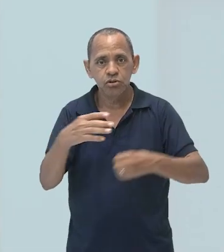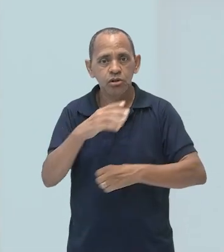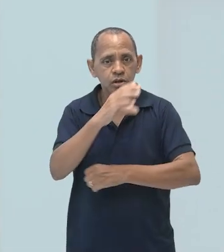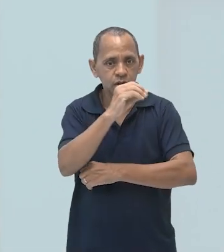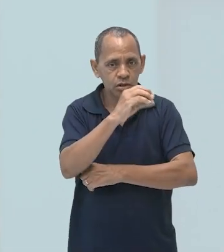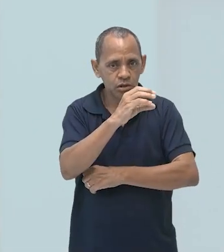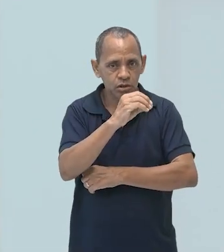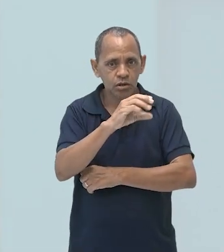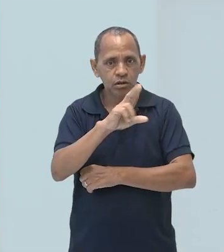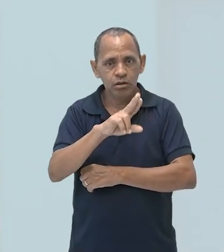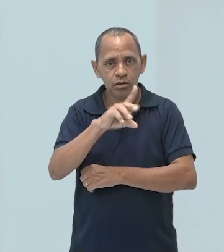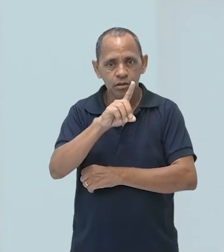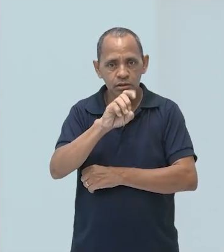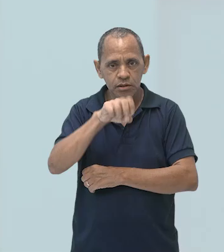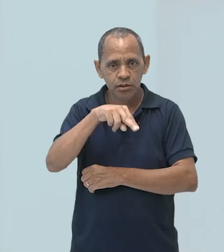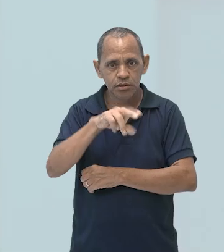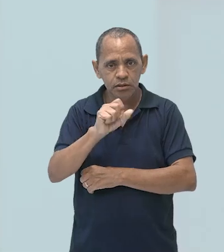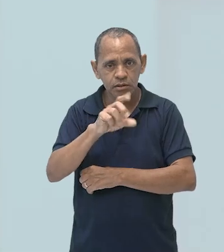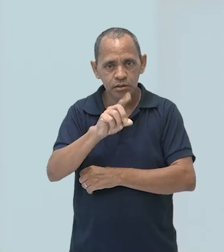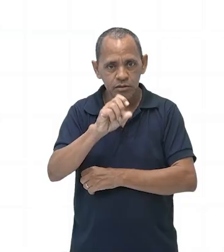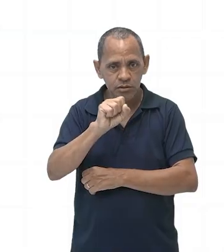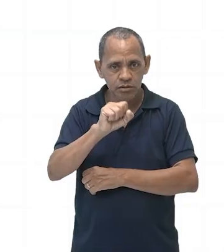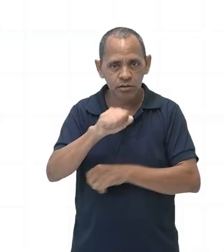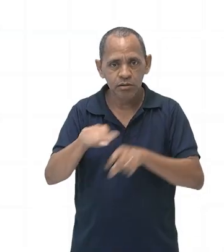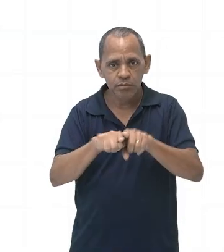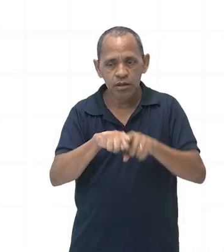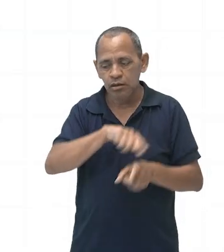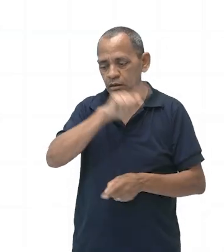coordenadas. E agora observem comigo o nosso segundo exemplo.